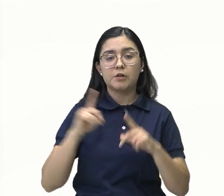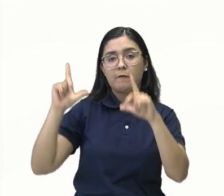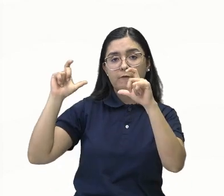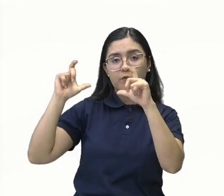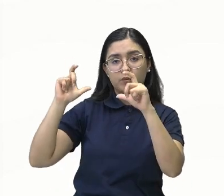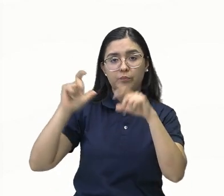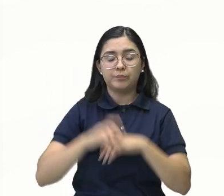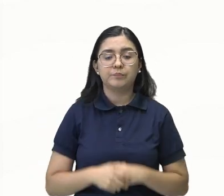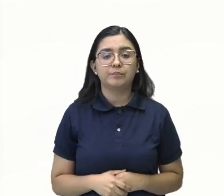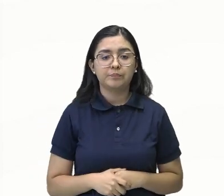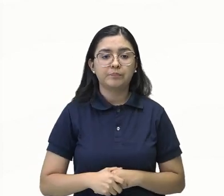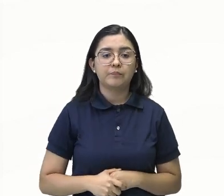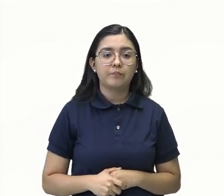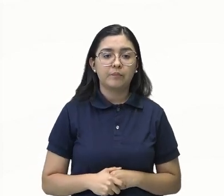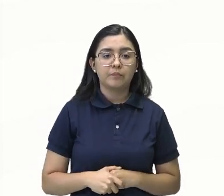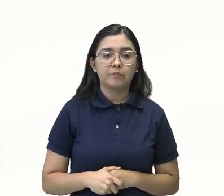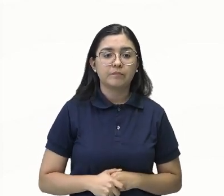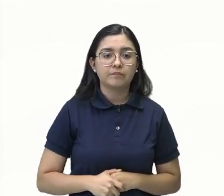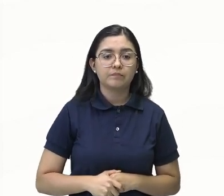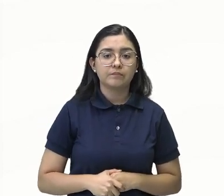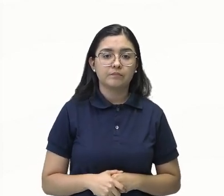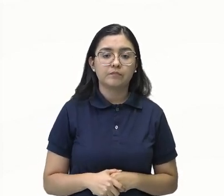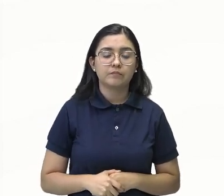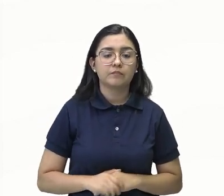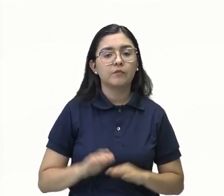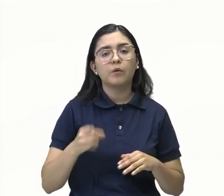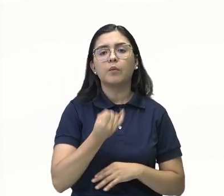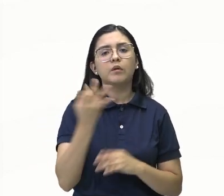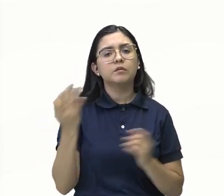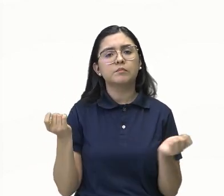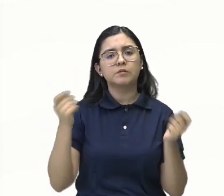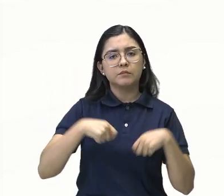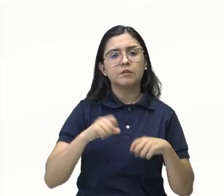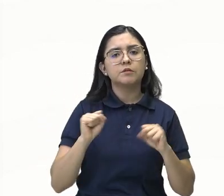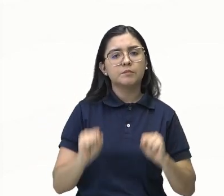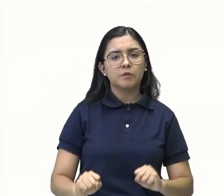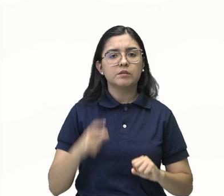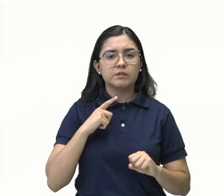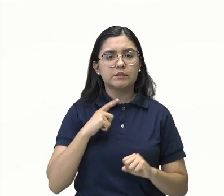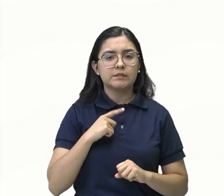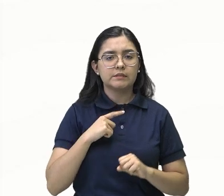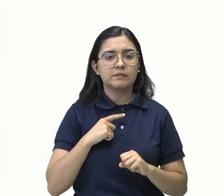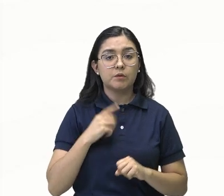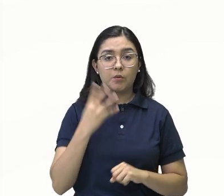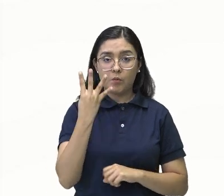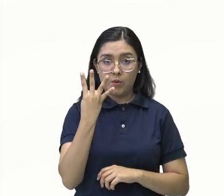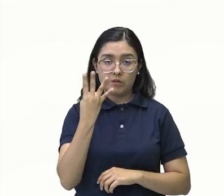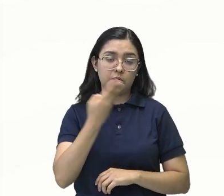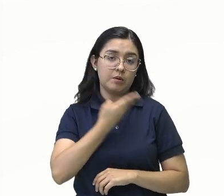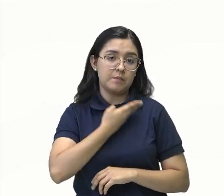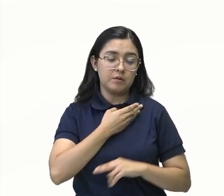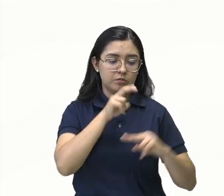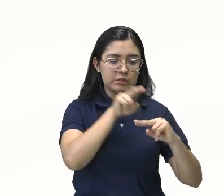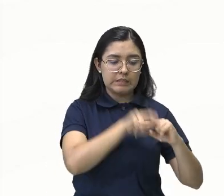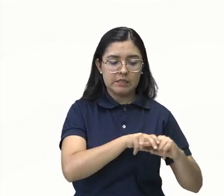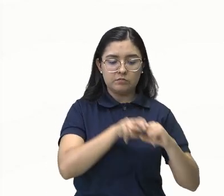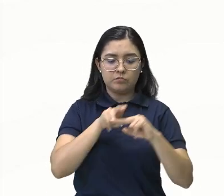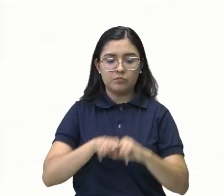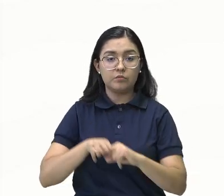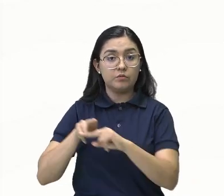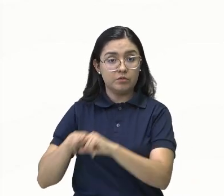foto? Olha aí. Então, de quantas maneiras diferentes 4 amigos podem sentar-se em um banco para tirar uma